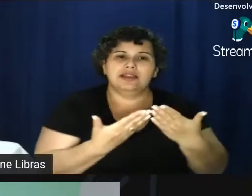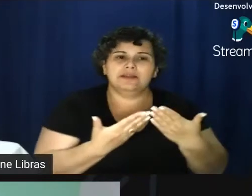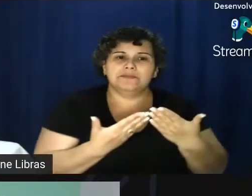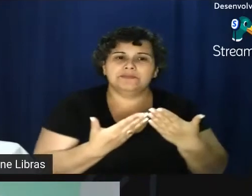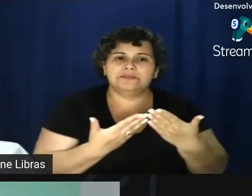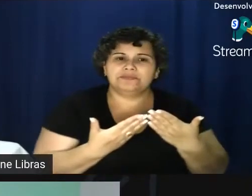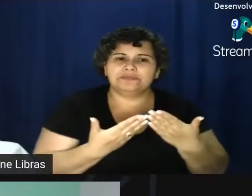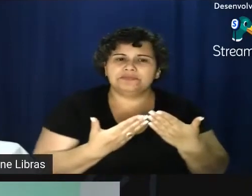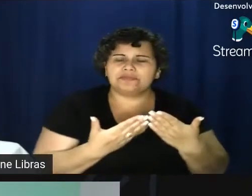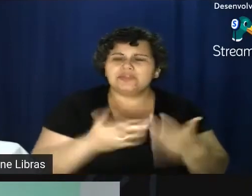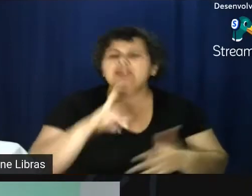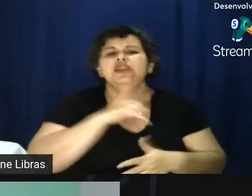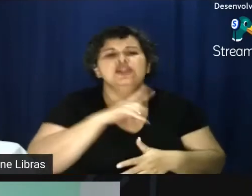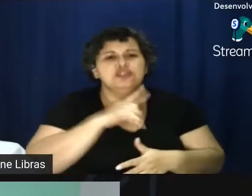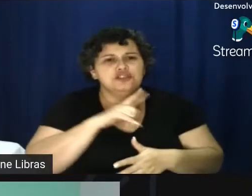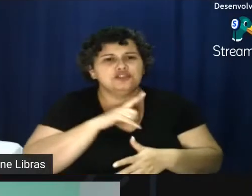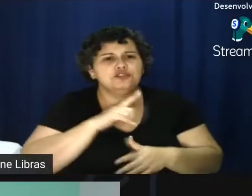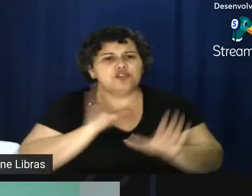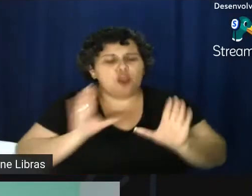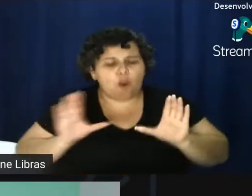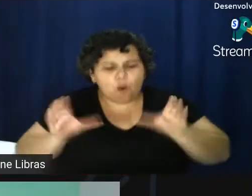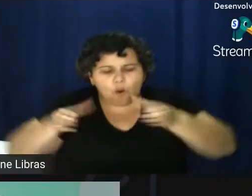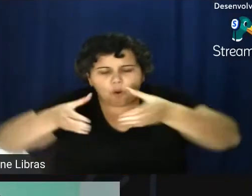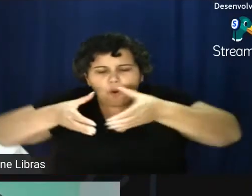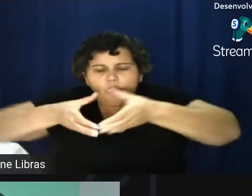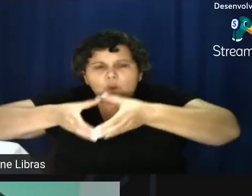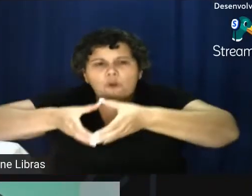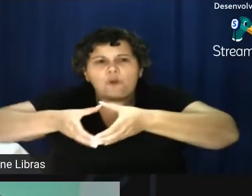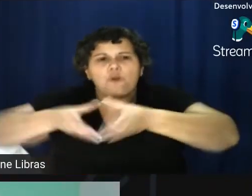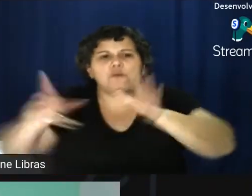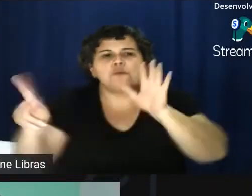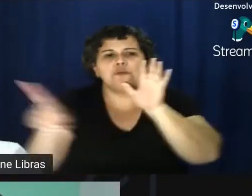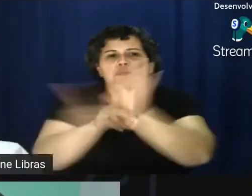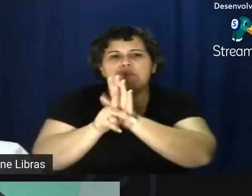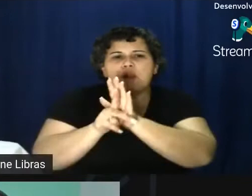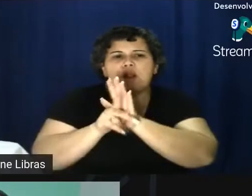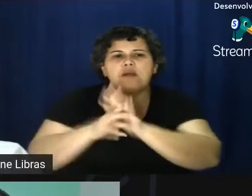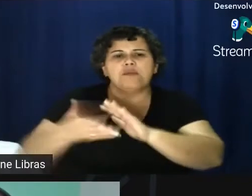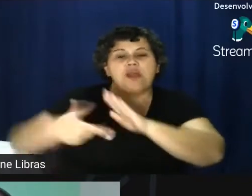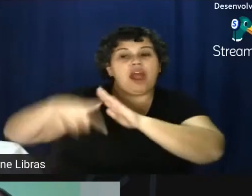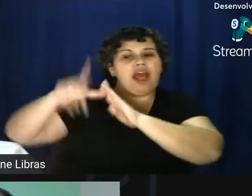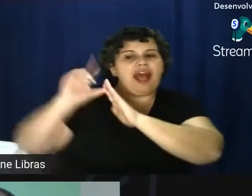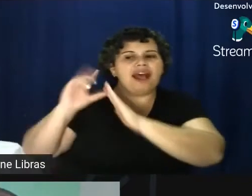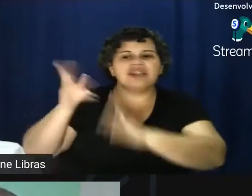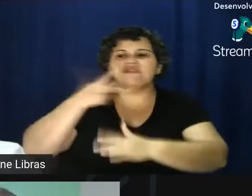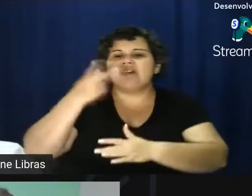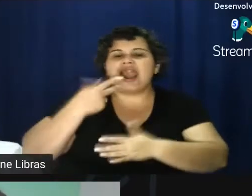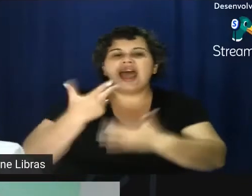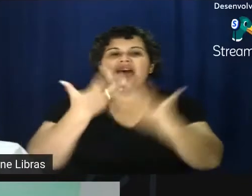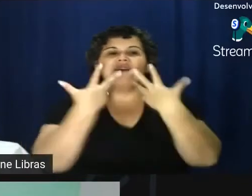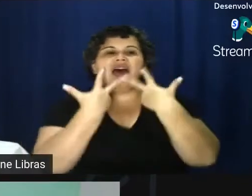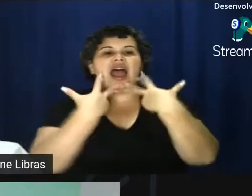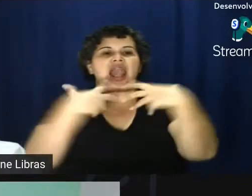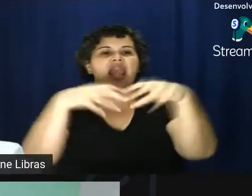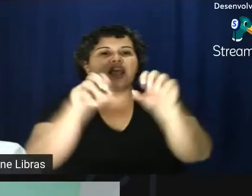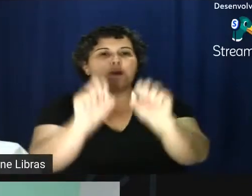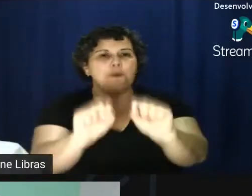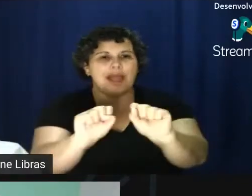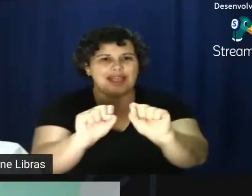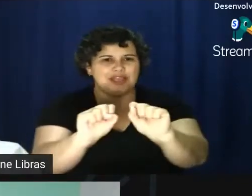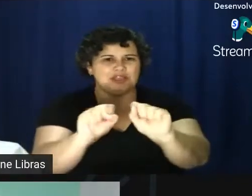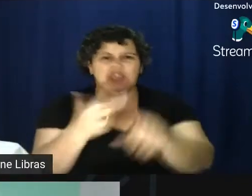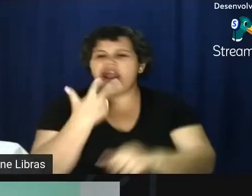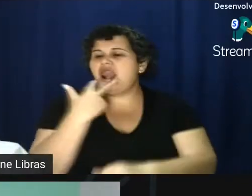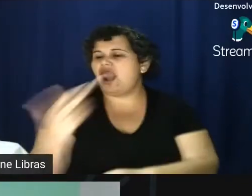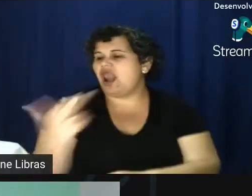tinha o ministério naquela época nem era língua de sinais, era a linguagem que o pessoal falava, né, uns termos